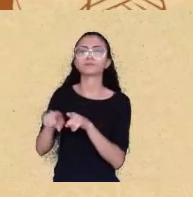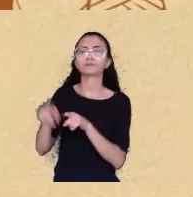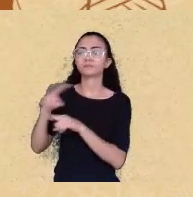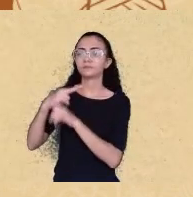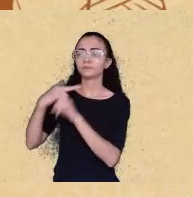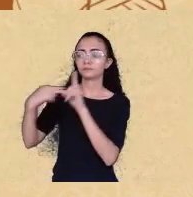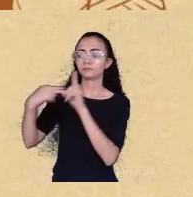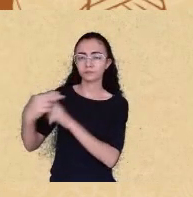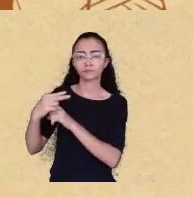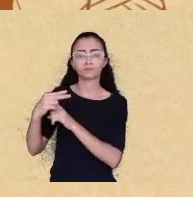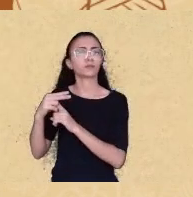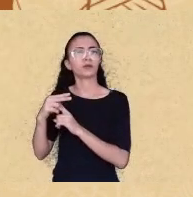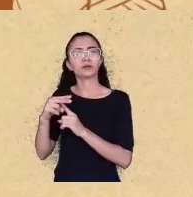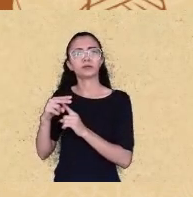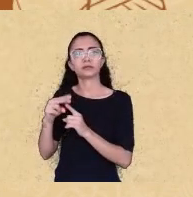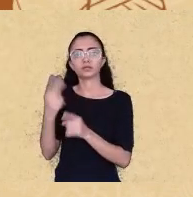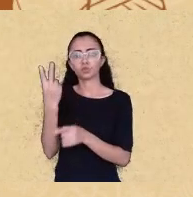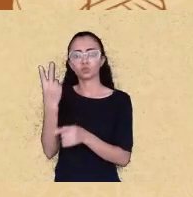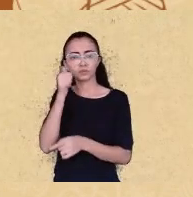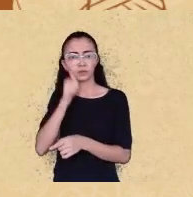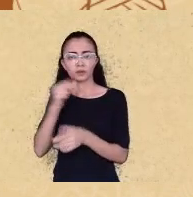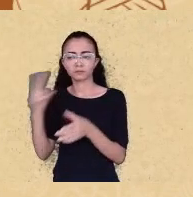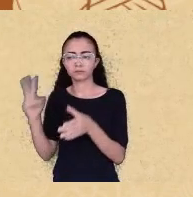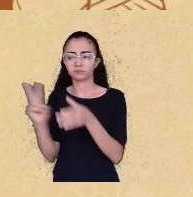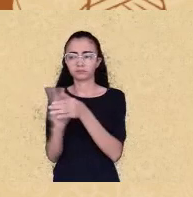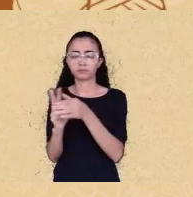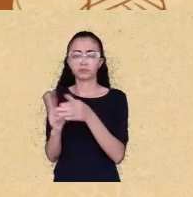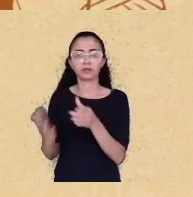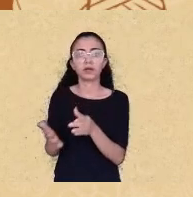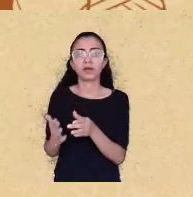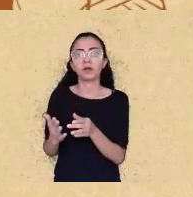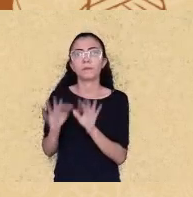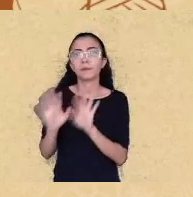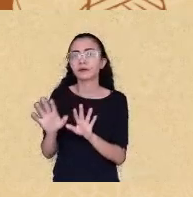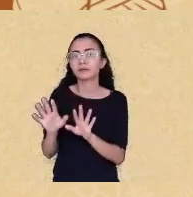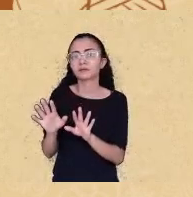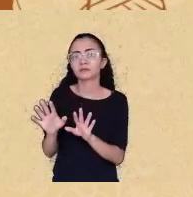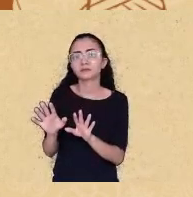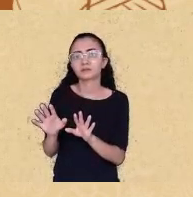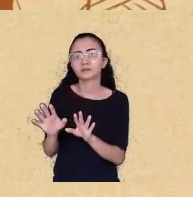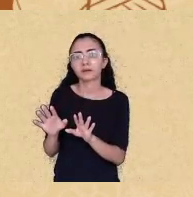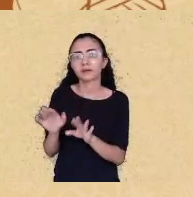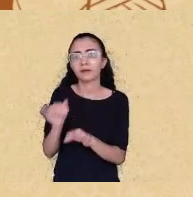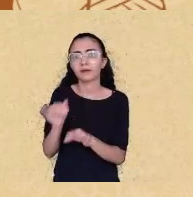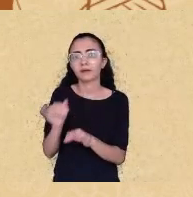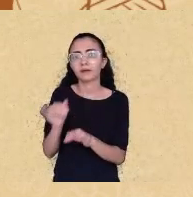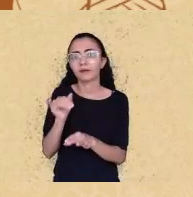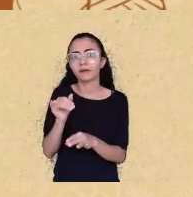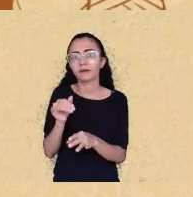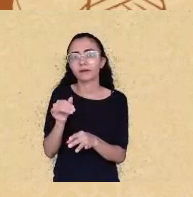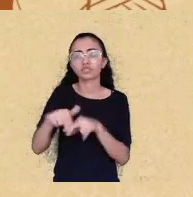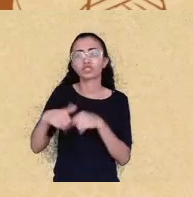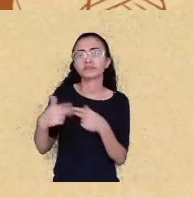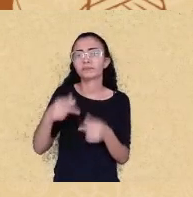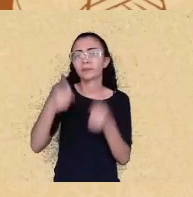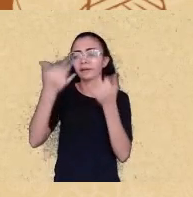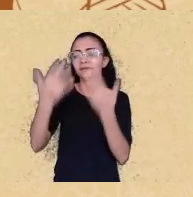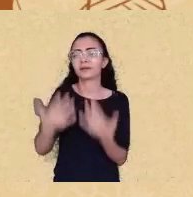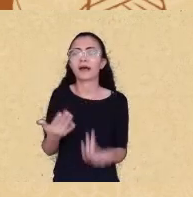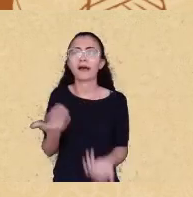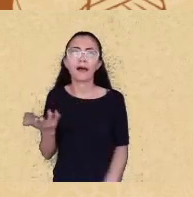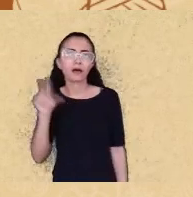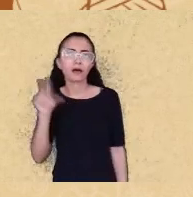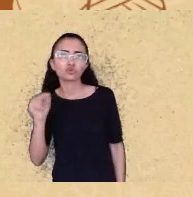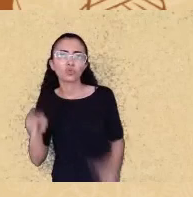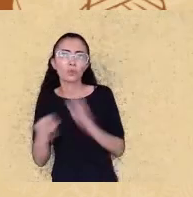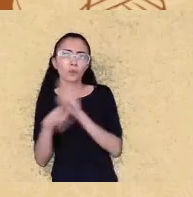usa é como toda cultura. Qualquer justificativa até para dizer que o azul é cor de menino ou de menina. Então, um dado interessante, como tem